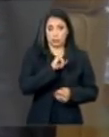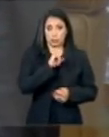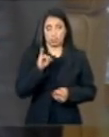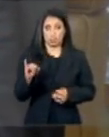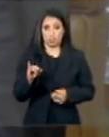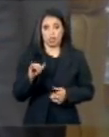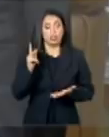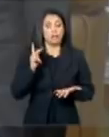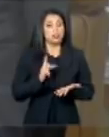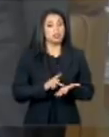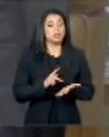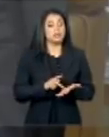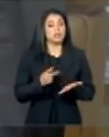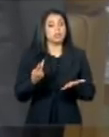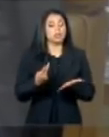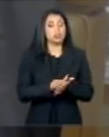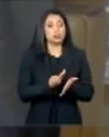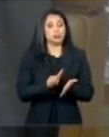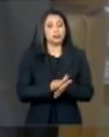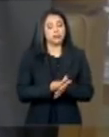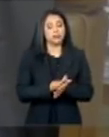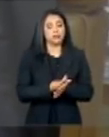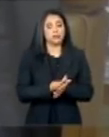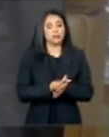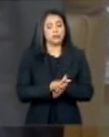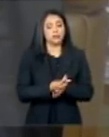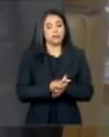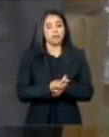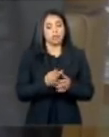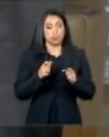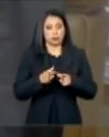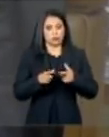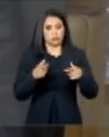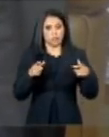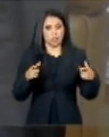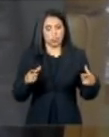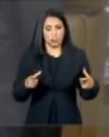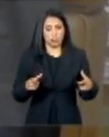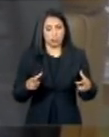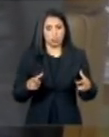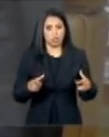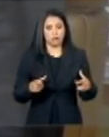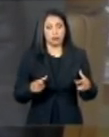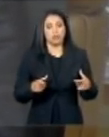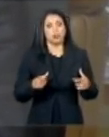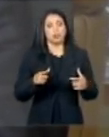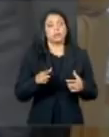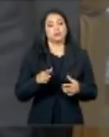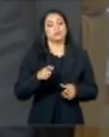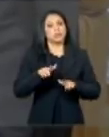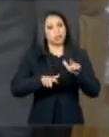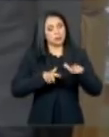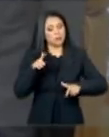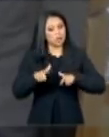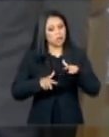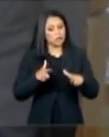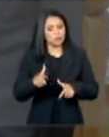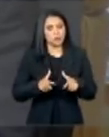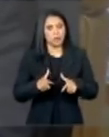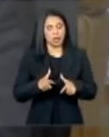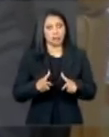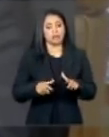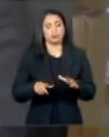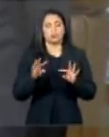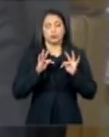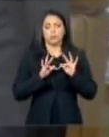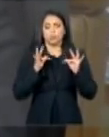verdade vem como um abrandamento a doutrina clássica da novidade absoluta dos atos